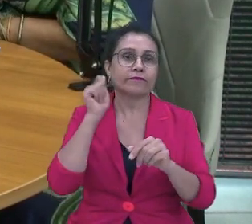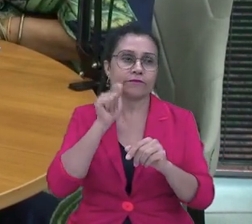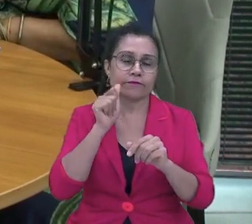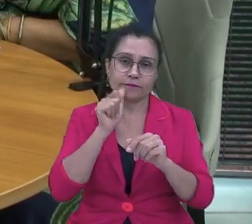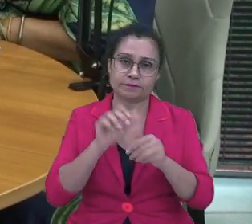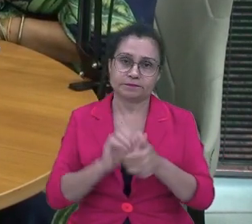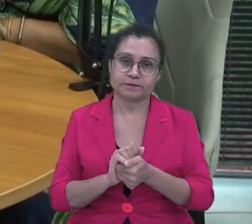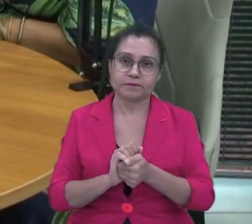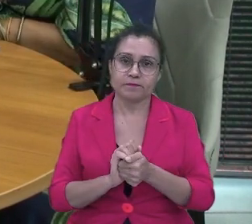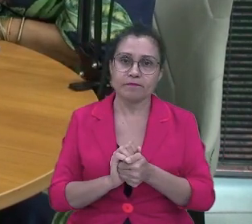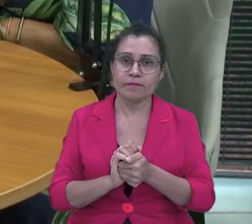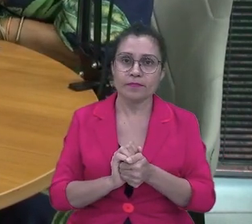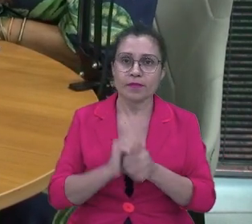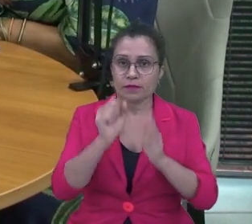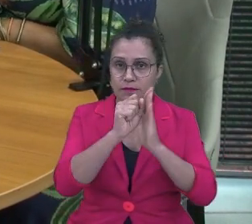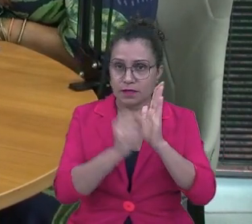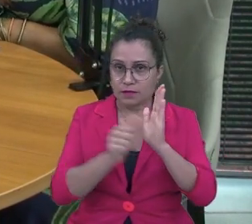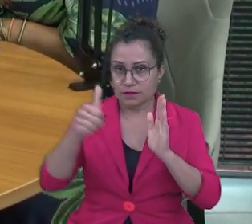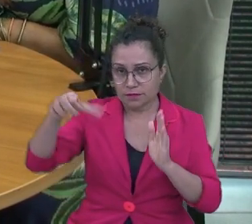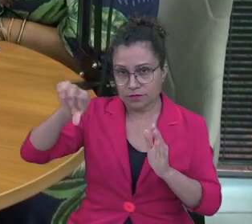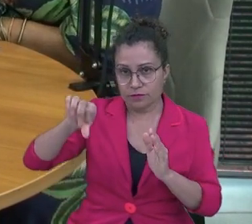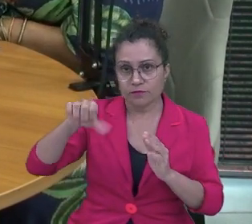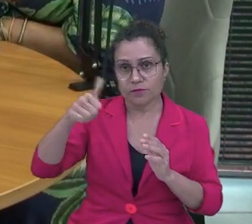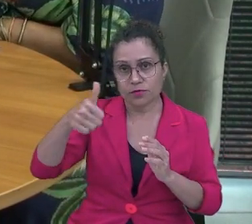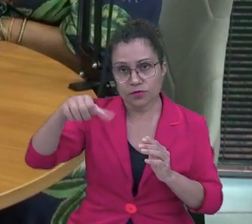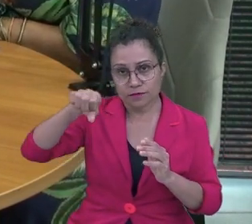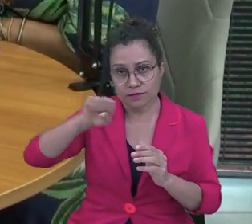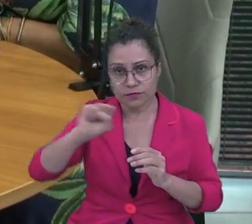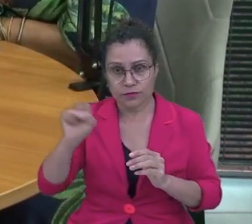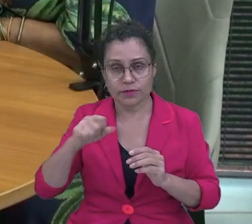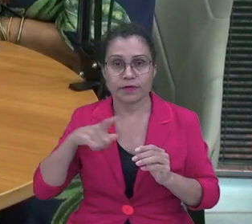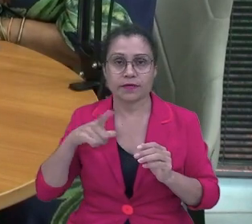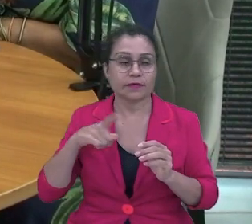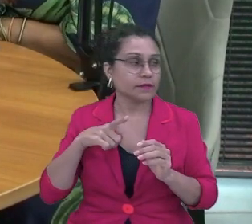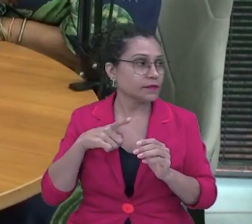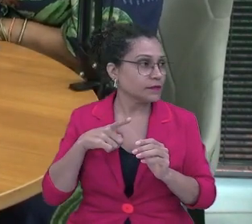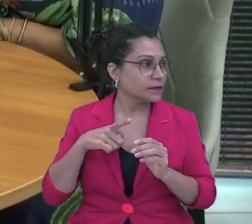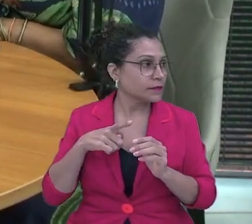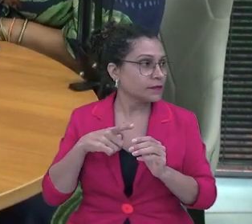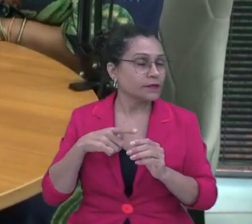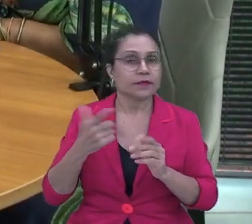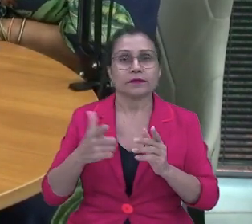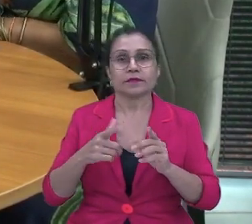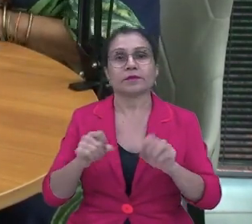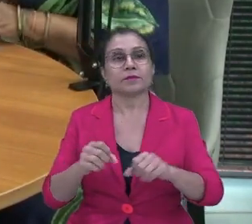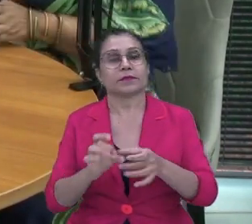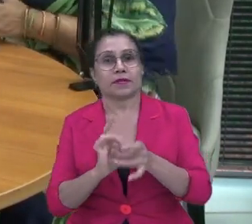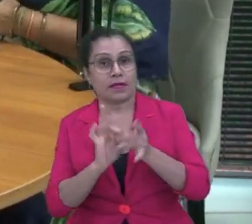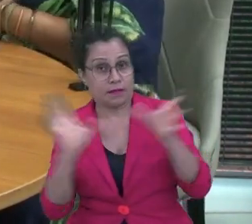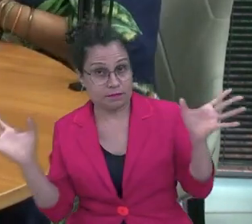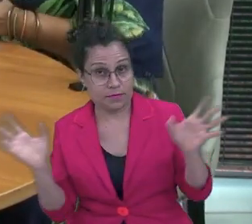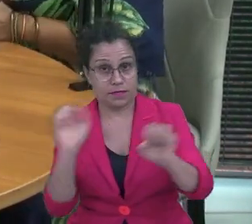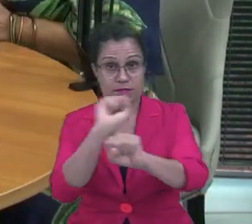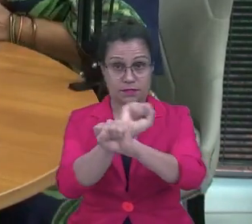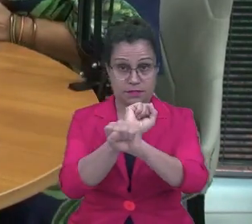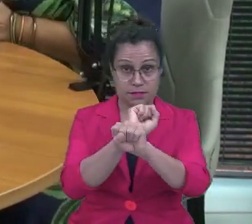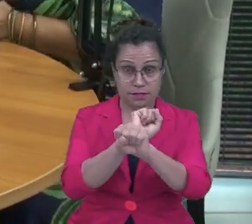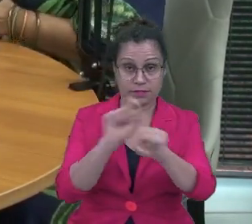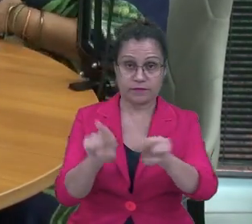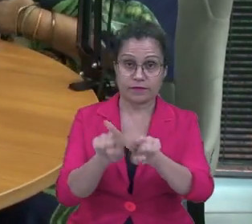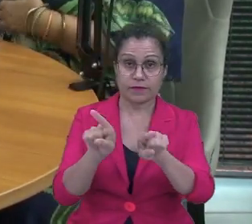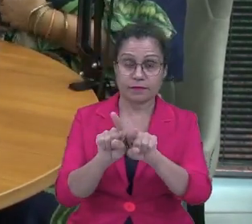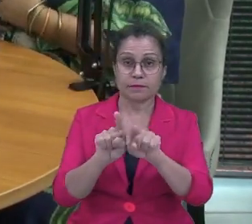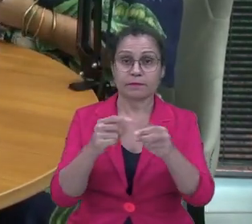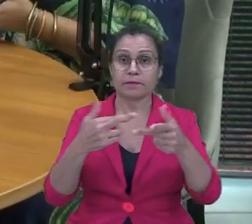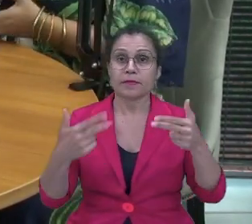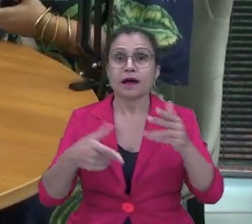XIX, voltando, em 1888, aí nós tivemos, né, a questão da abolição, que nós também falamos que é um pouco da linha do